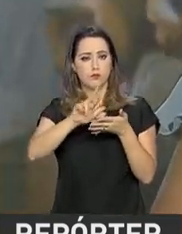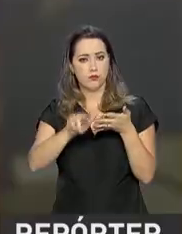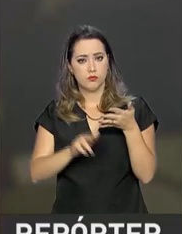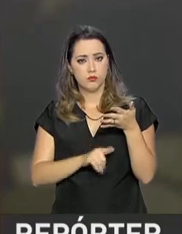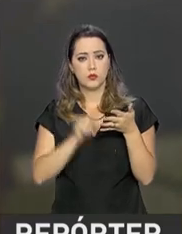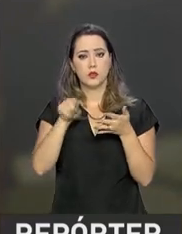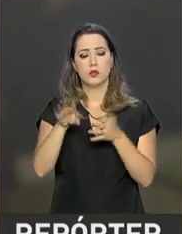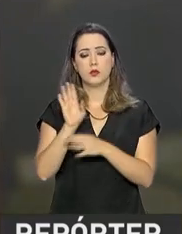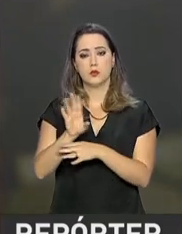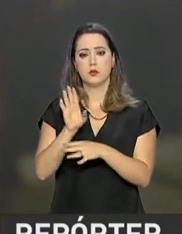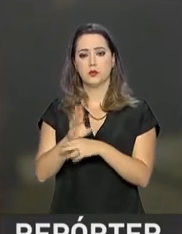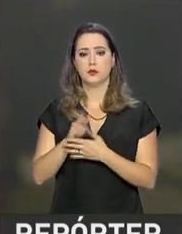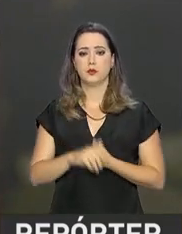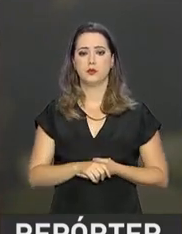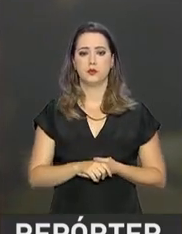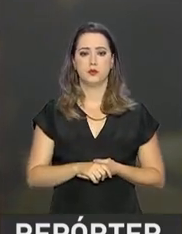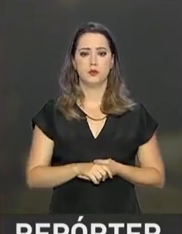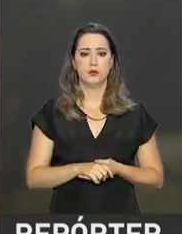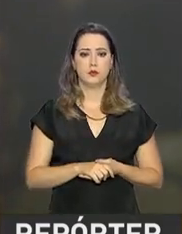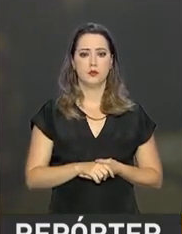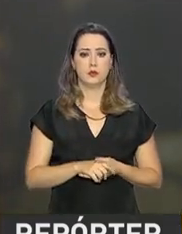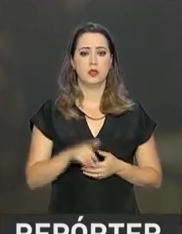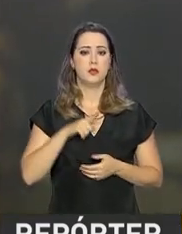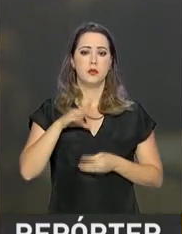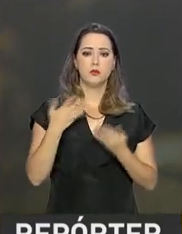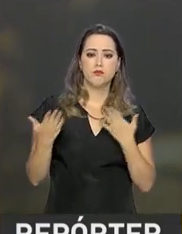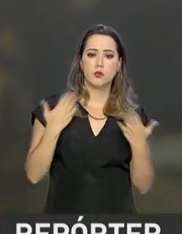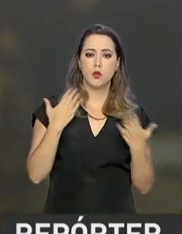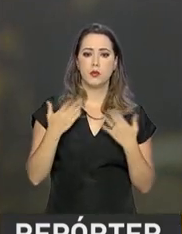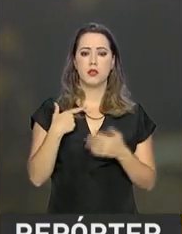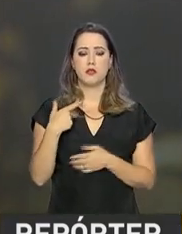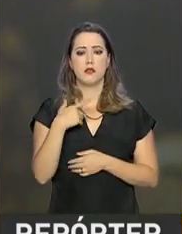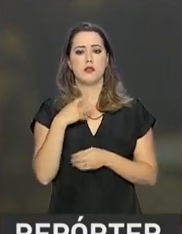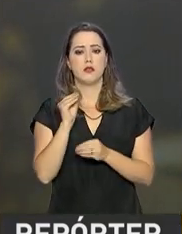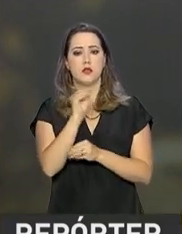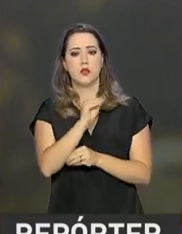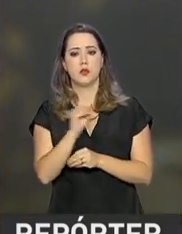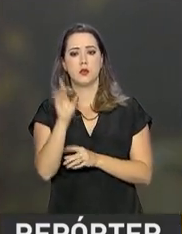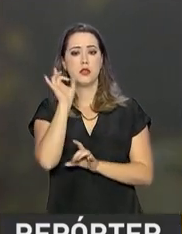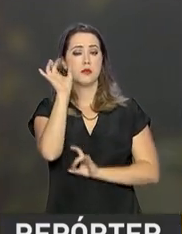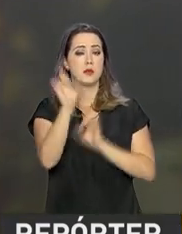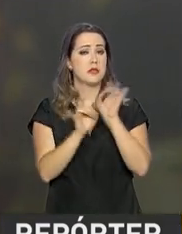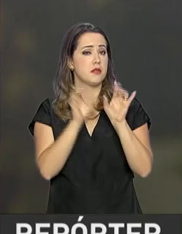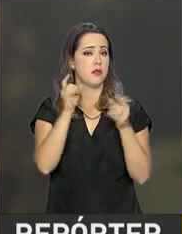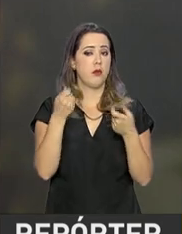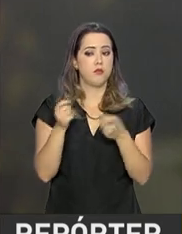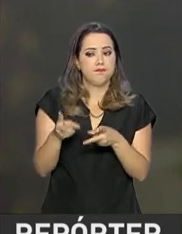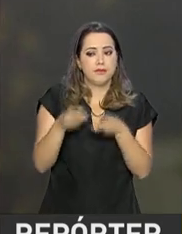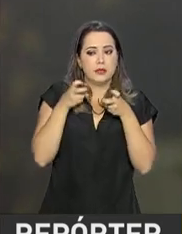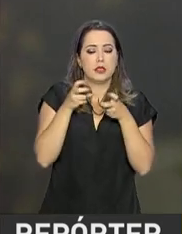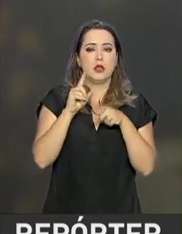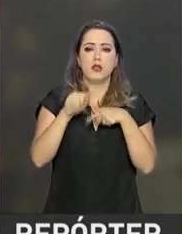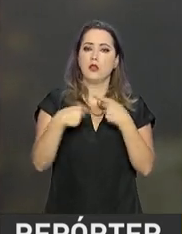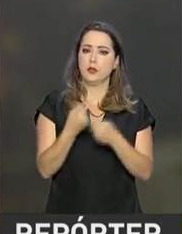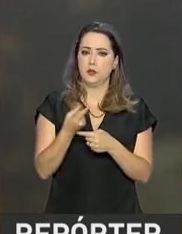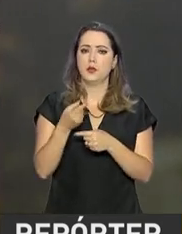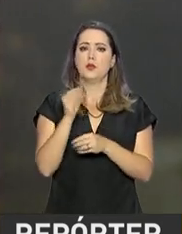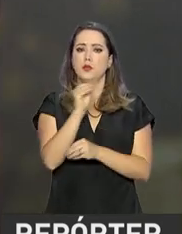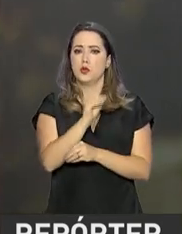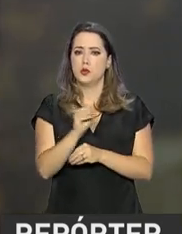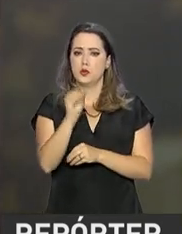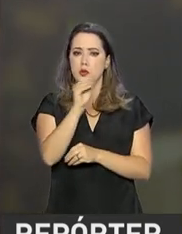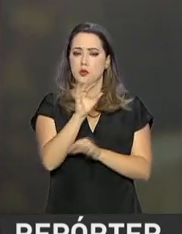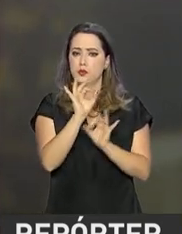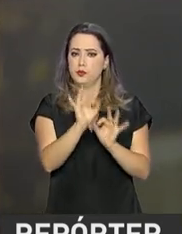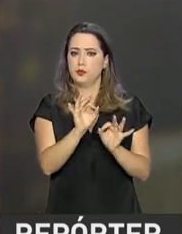por aqui. O ACNUR também procura entender se existe uma necessidade específica que possa ser identificada para depois prestar uma resposta